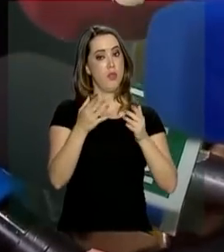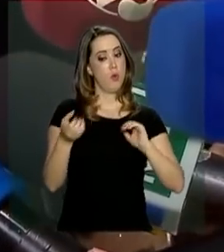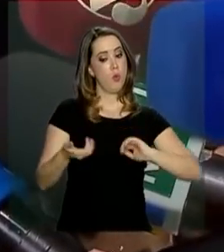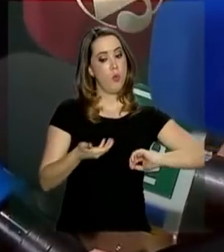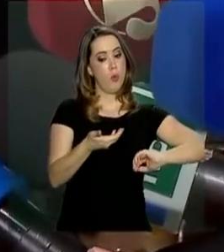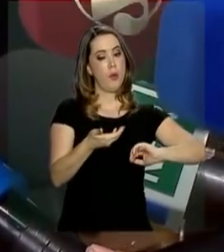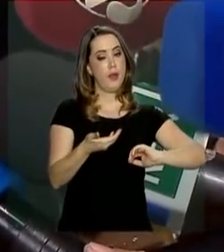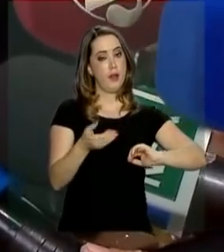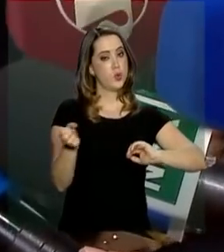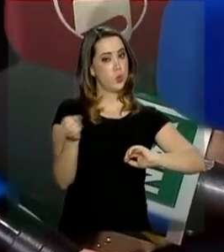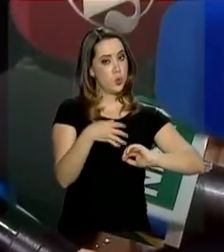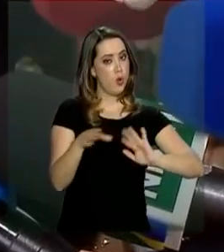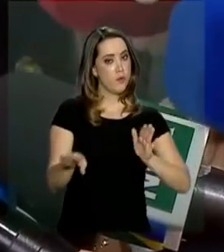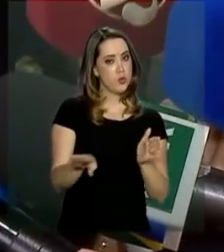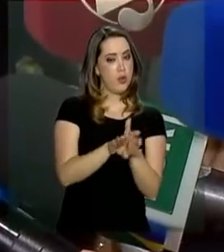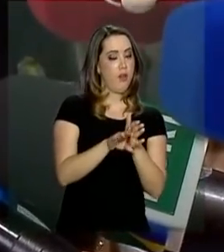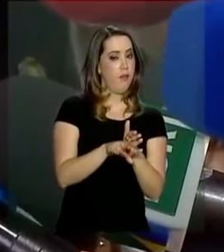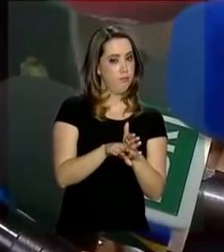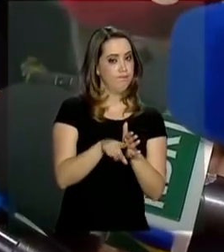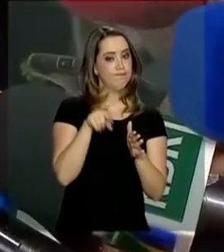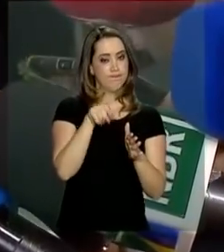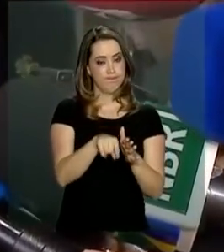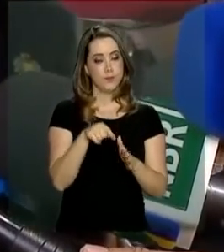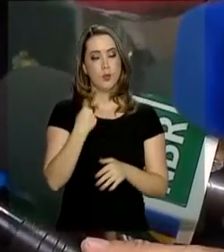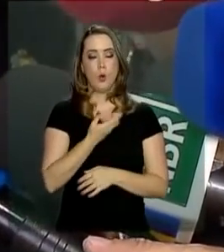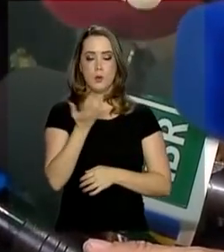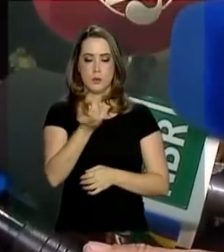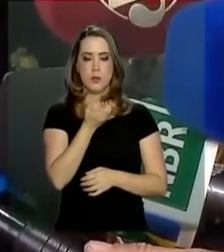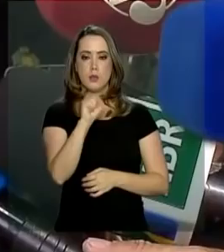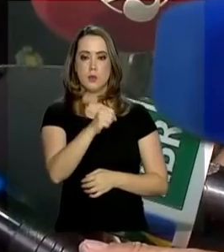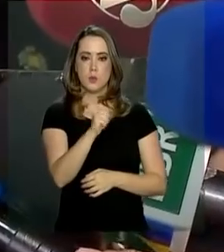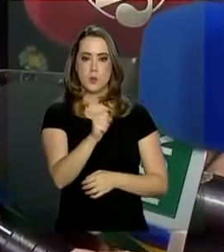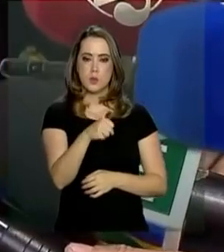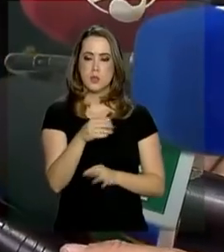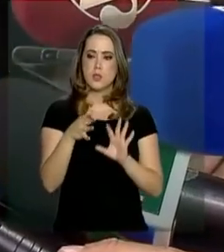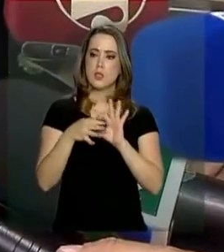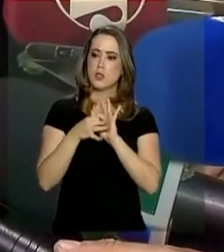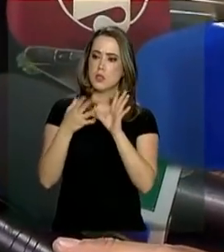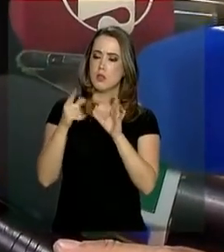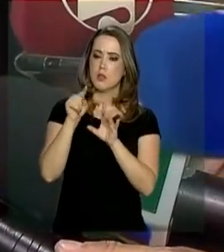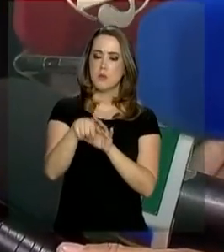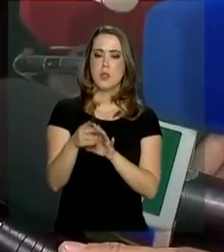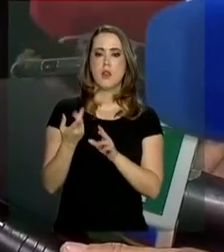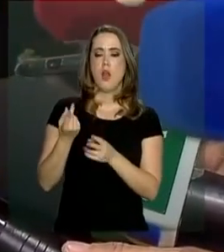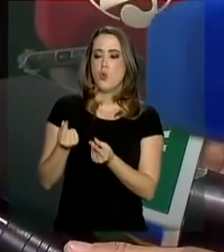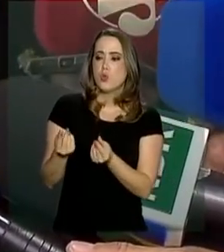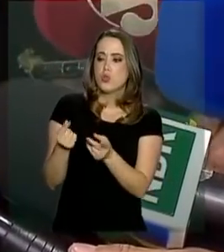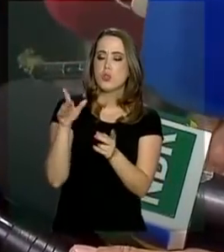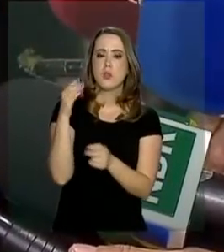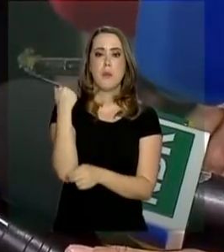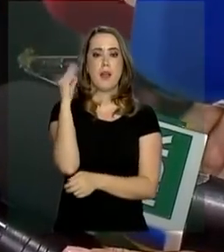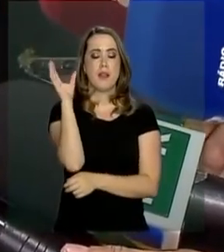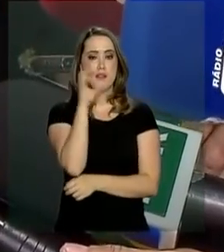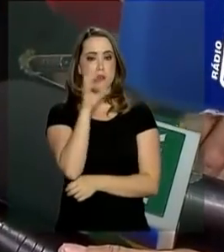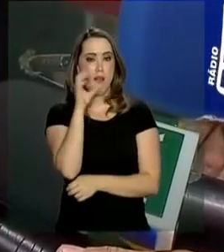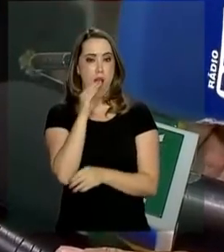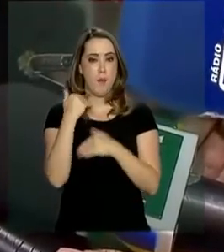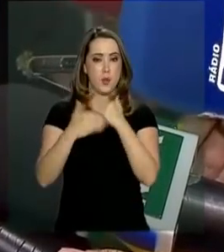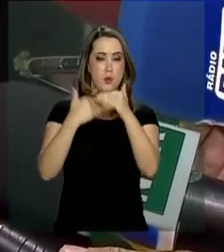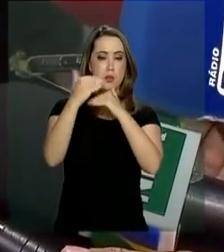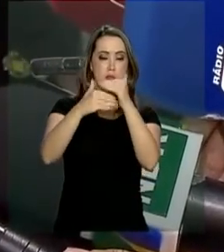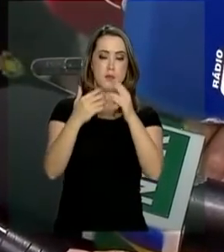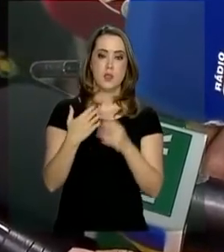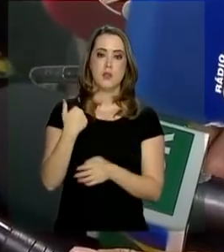novo chegar, e essa sim, nós queremos democratizar a poupança, acelerar o ritmo de crescimento,